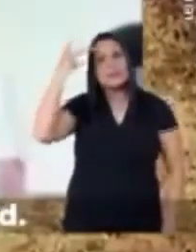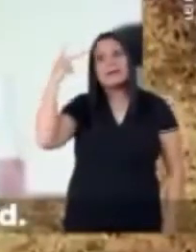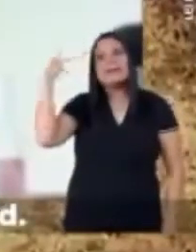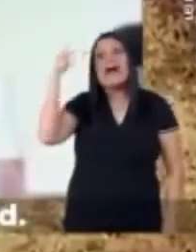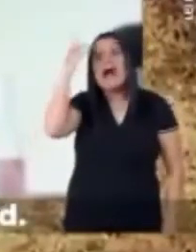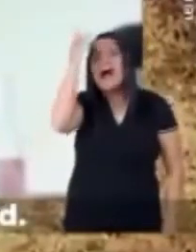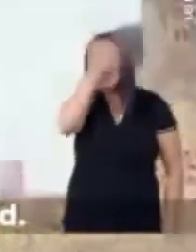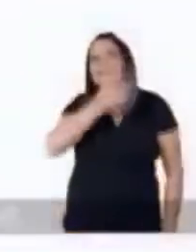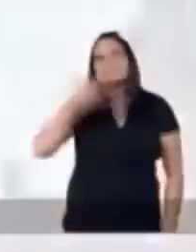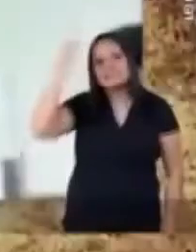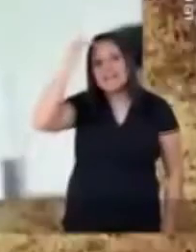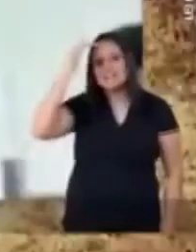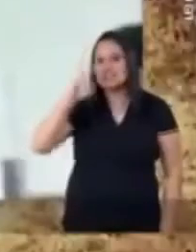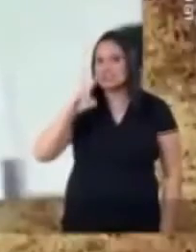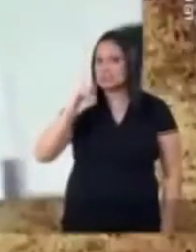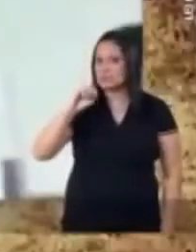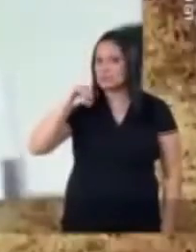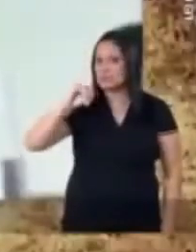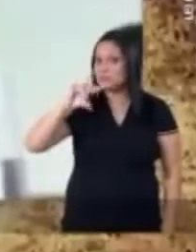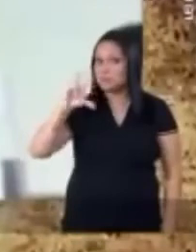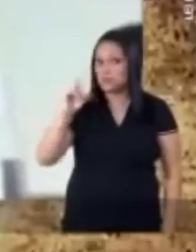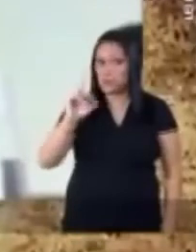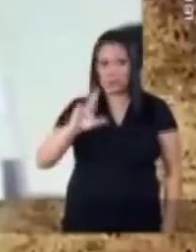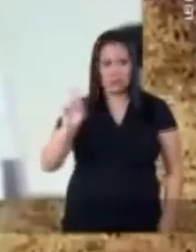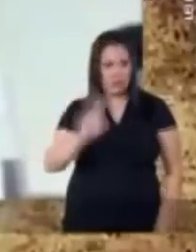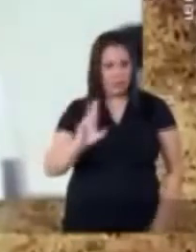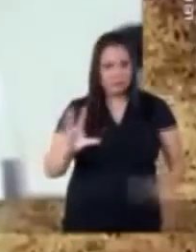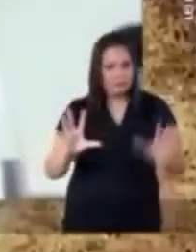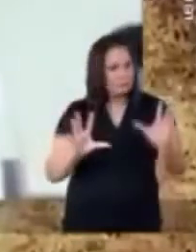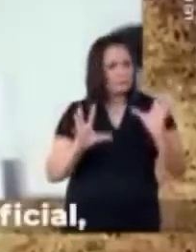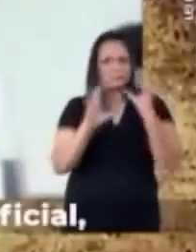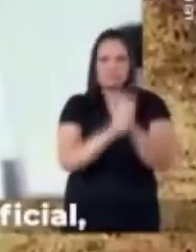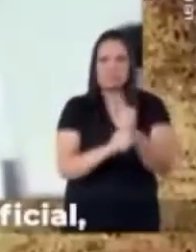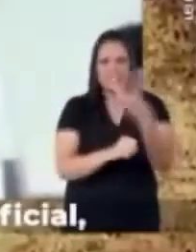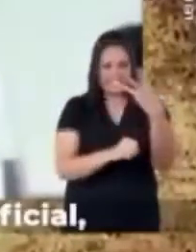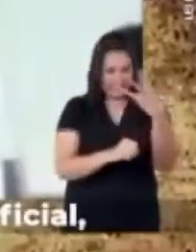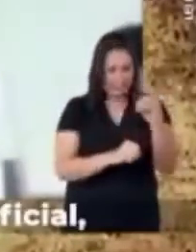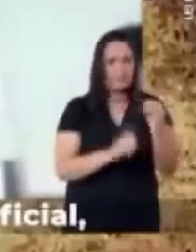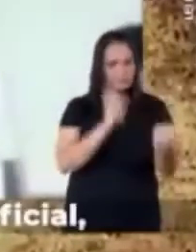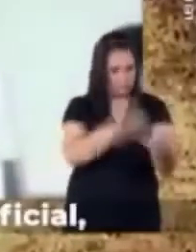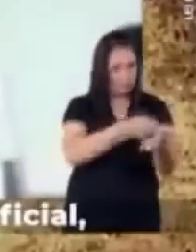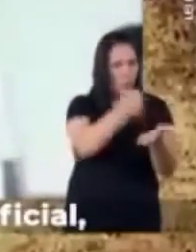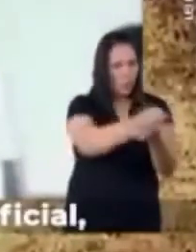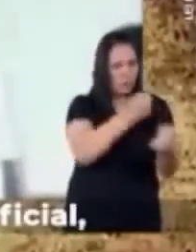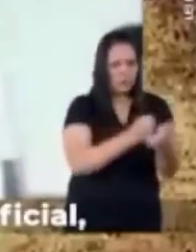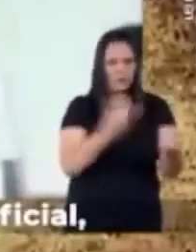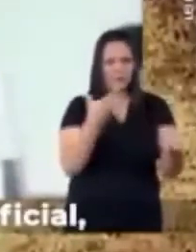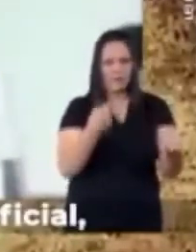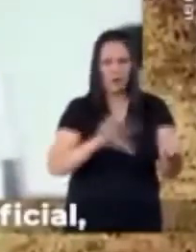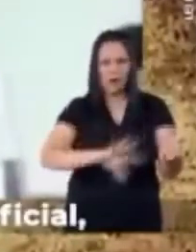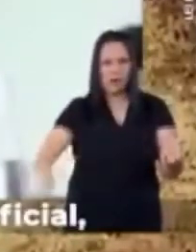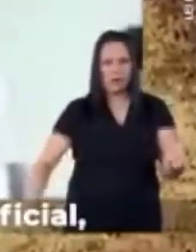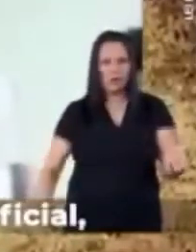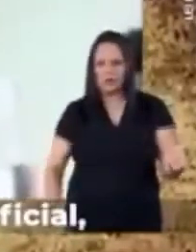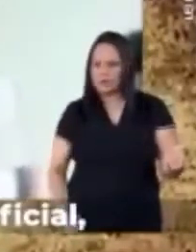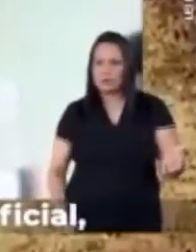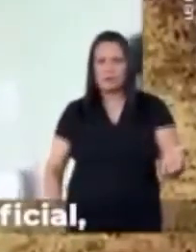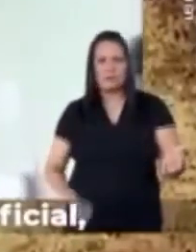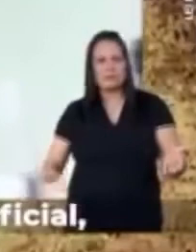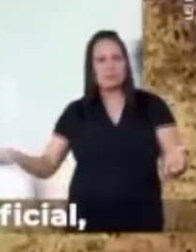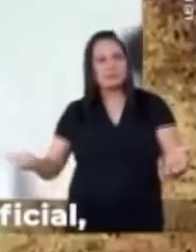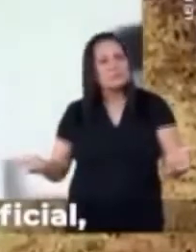do Fernando Haddad. Dos 50 milhões totais da campanha, foi 30 em contrato. E 20 milhões de